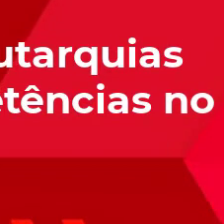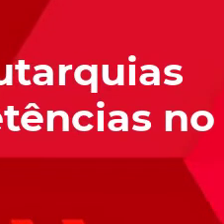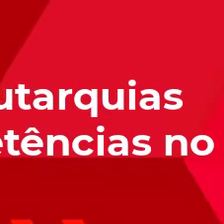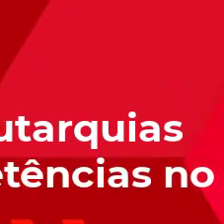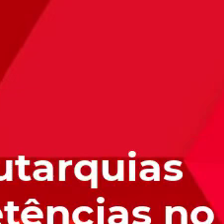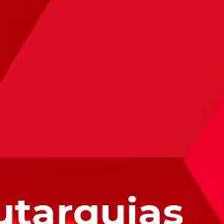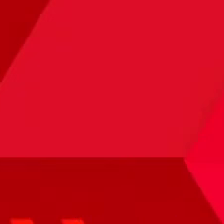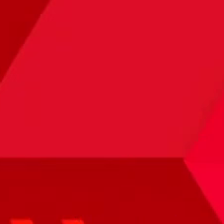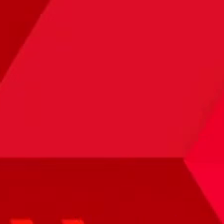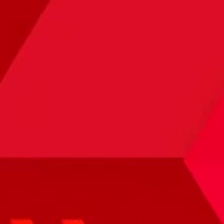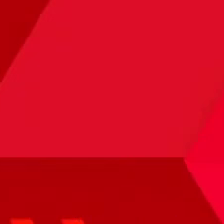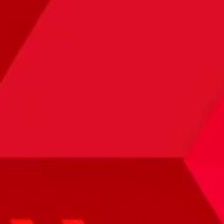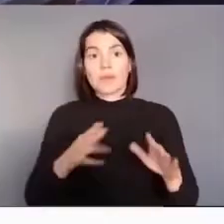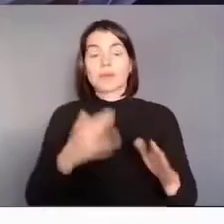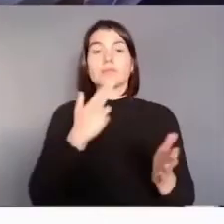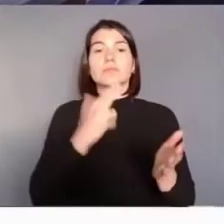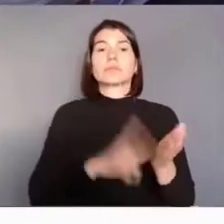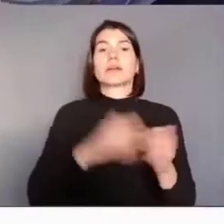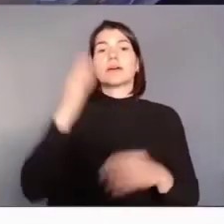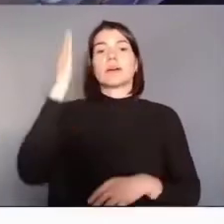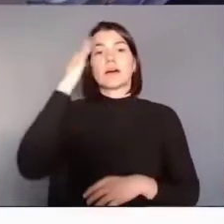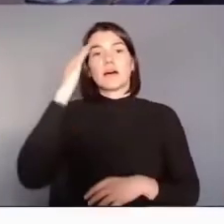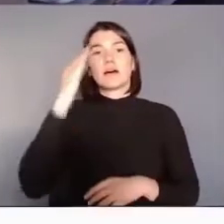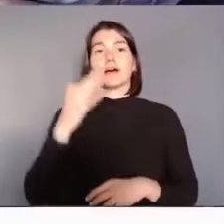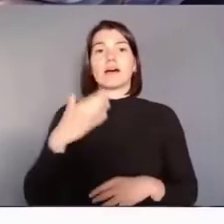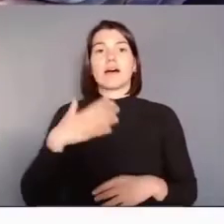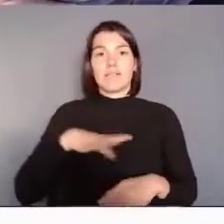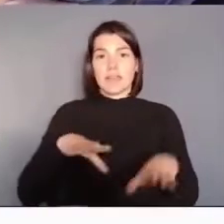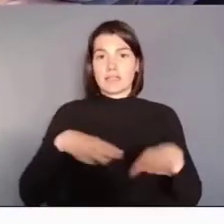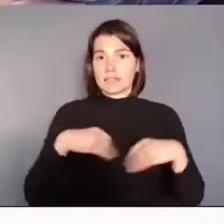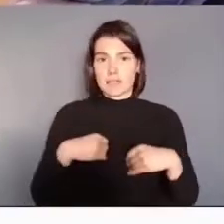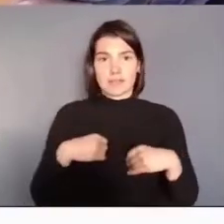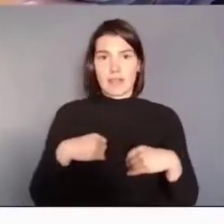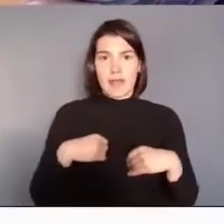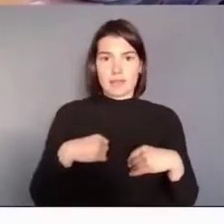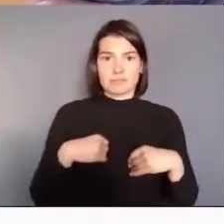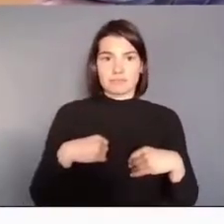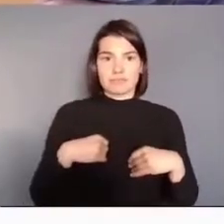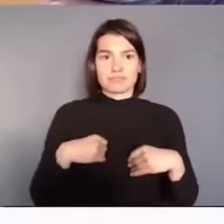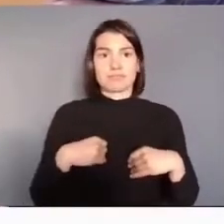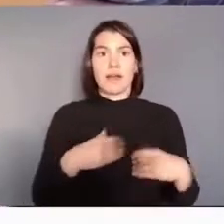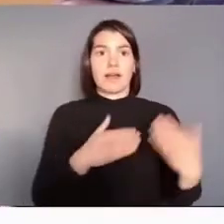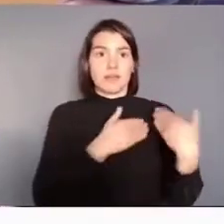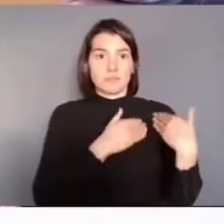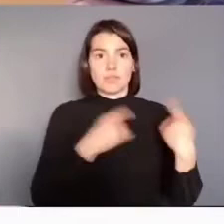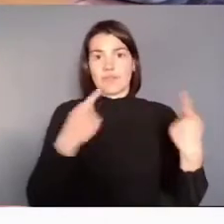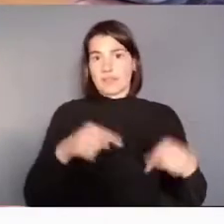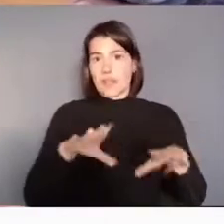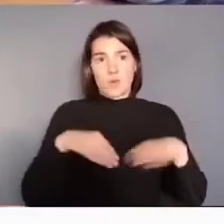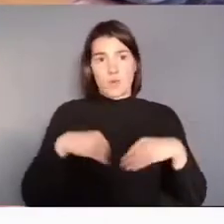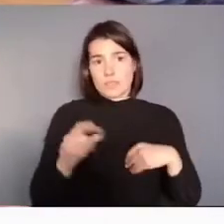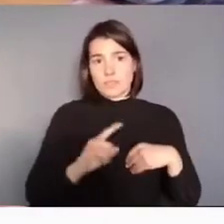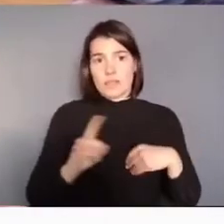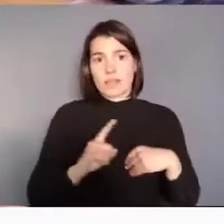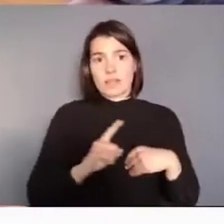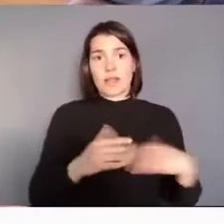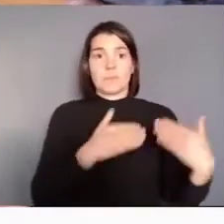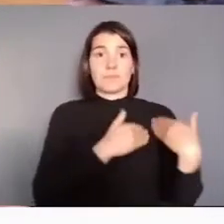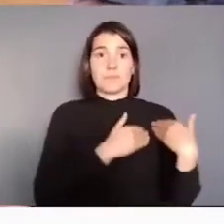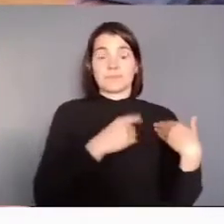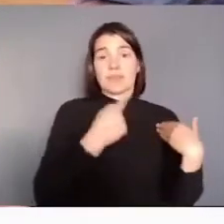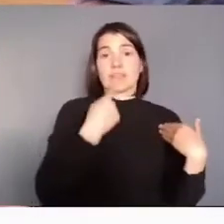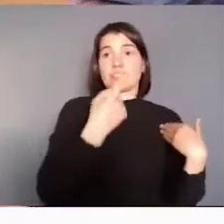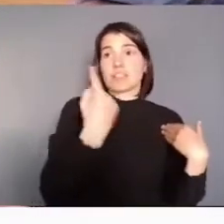que aquelas competências que afinal quer assumir. Tem competências, mas não as assume, não assume as competências que diz tem, que diz que